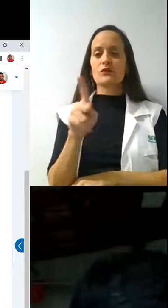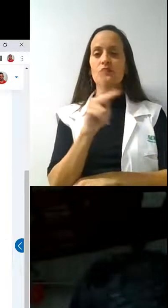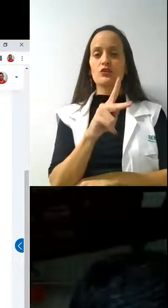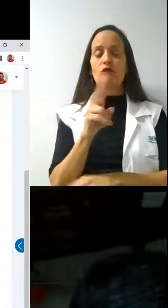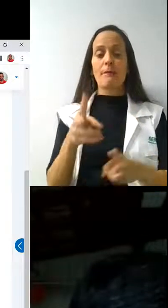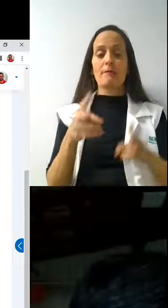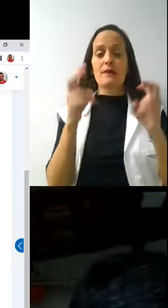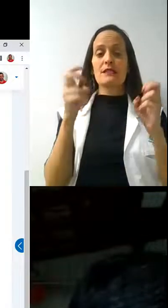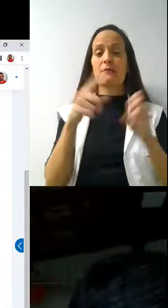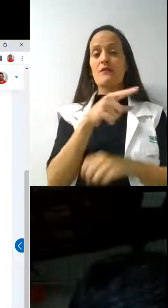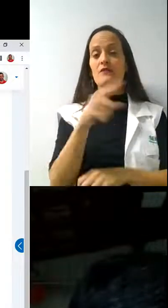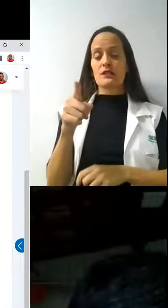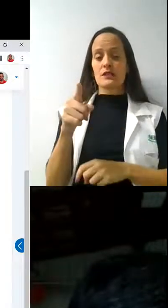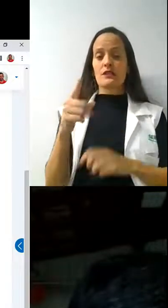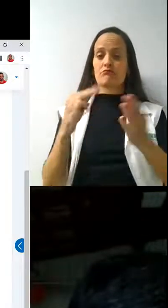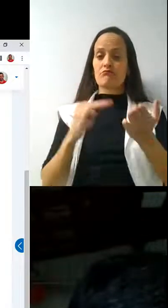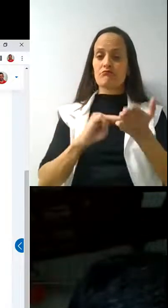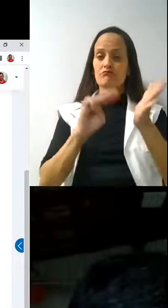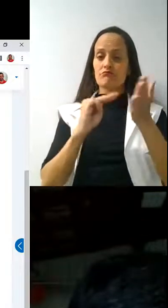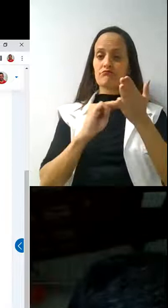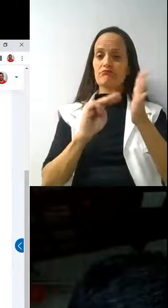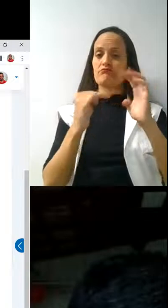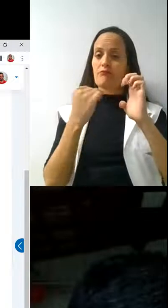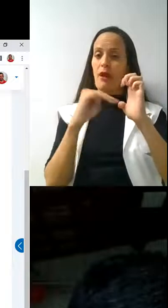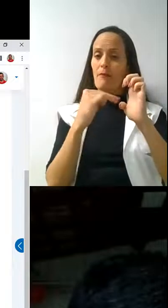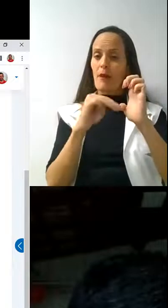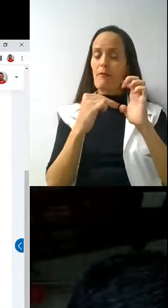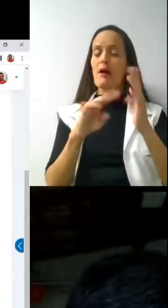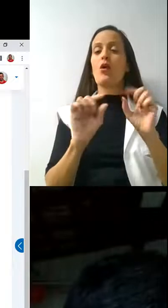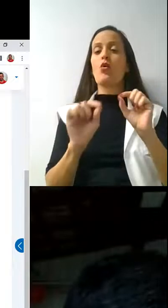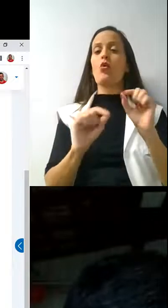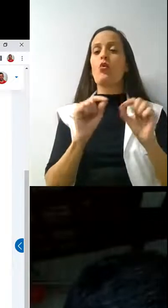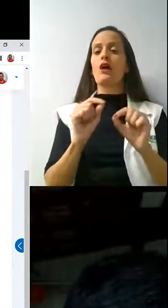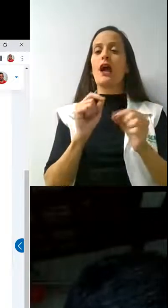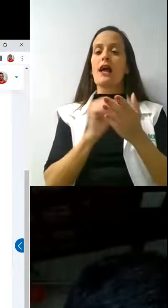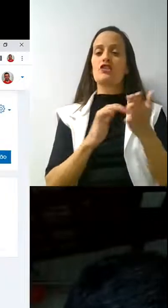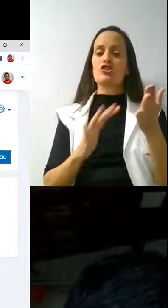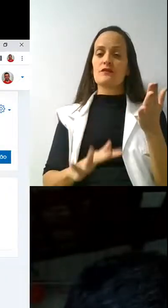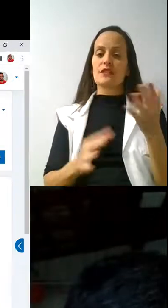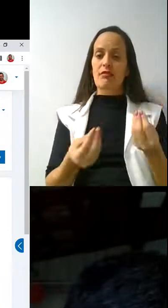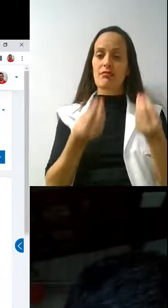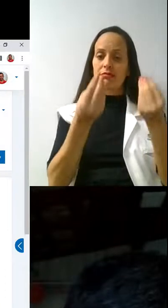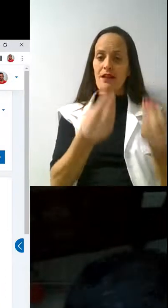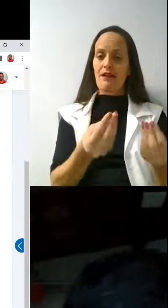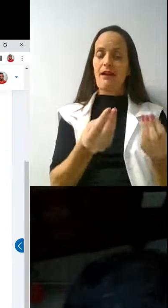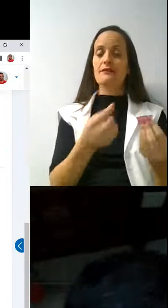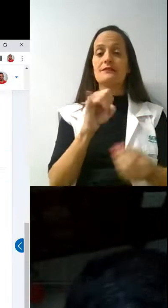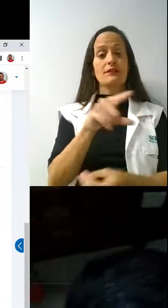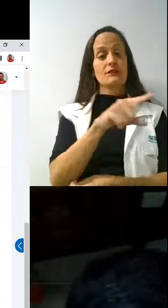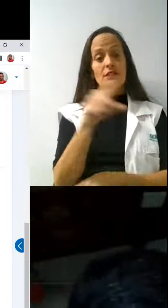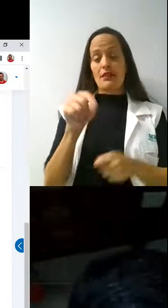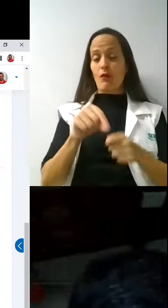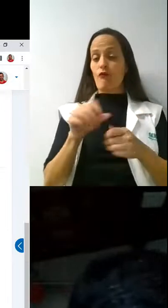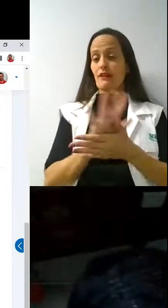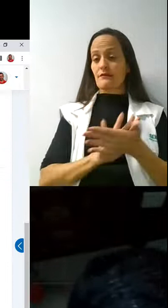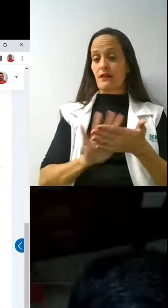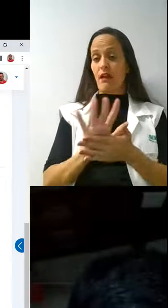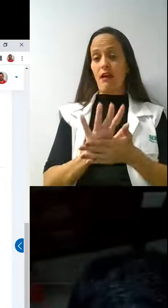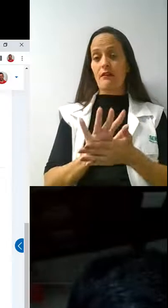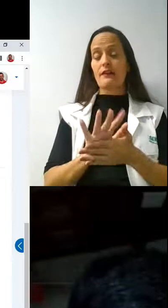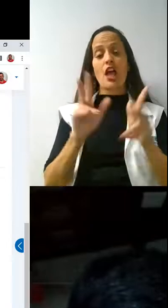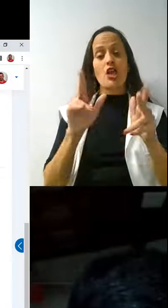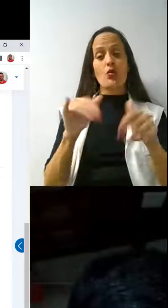quê? Do envio das atividades, né? Então, se você não entrega a atividade, não tem como eu computar a frequência, beleza? Então,